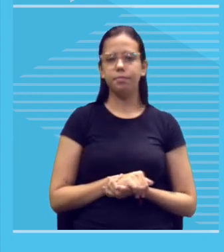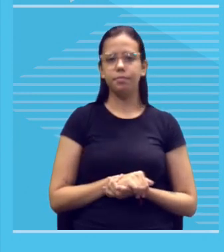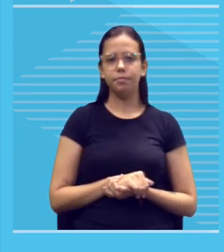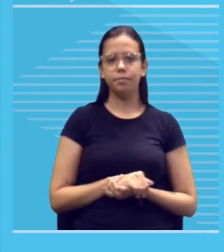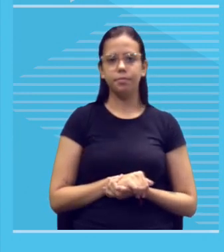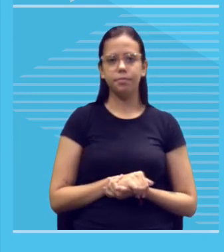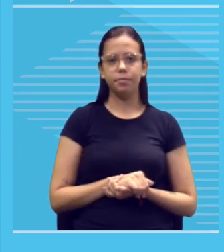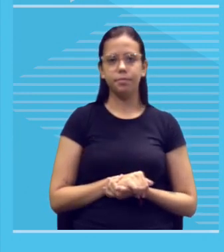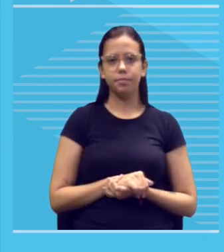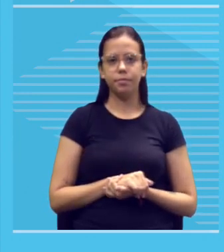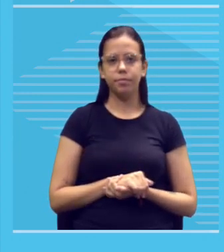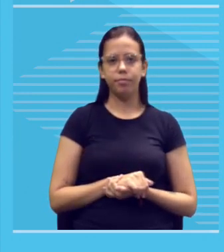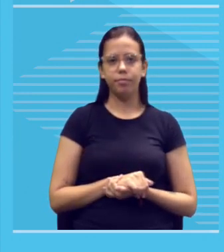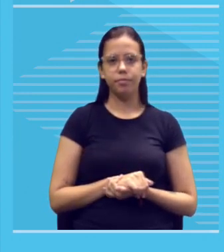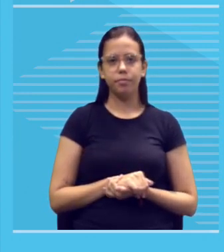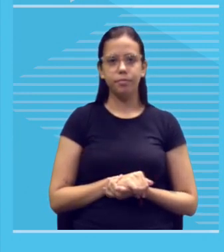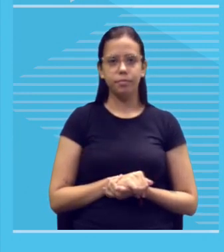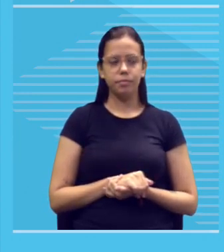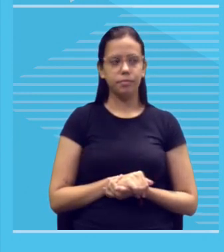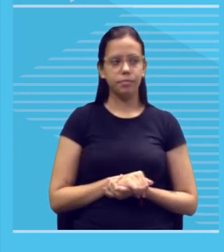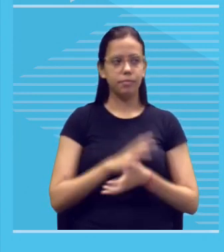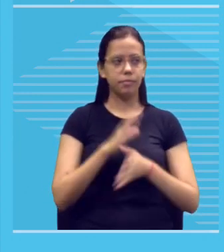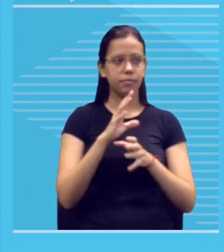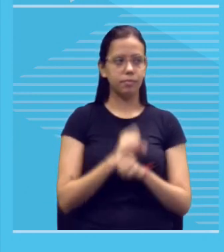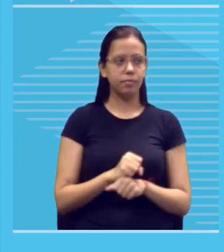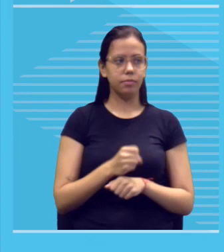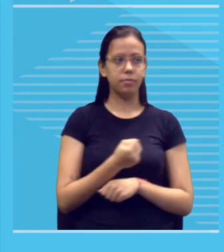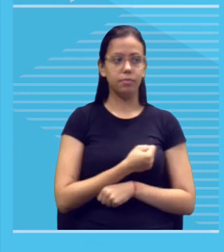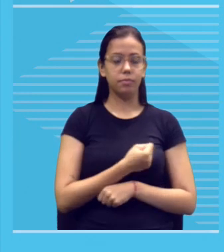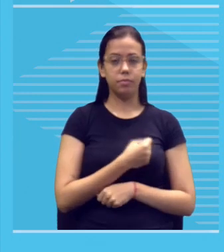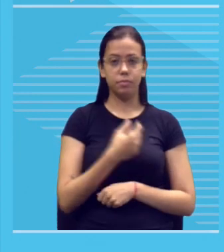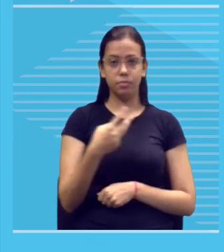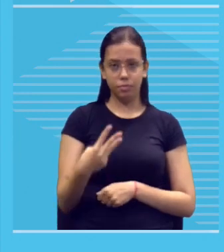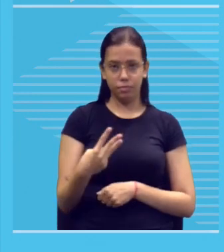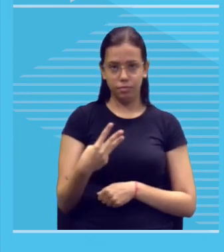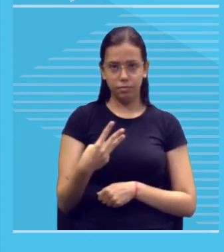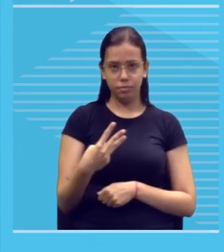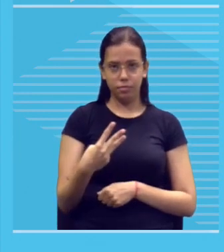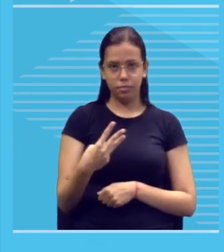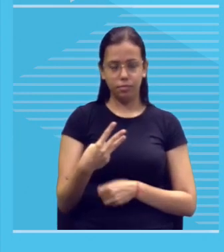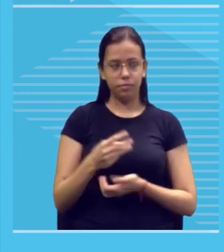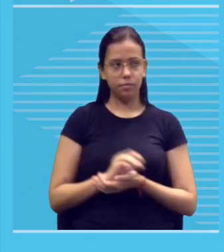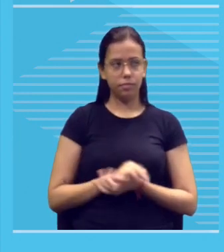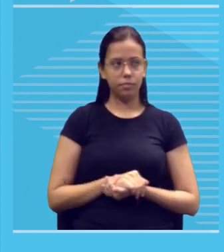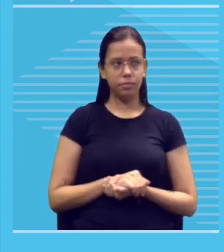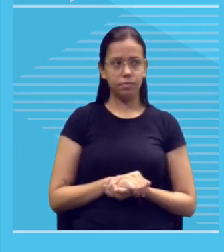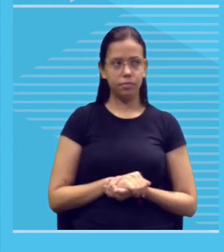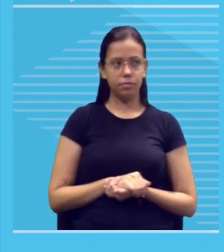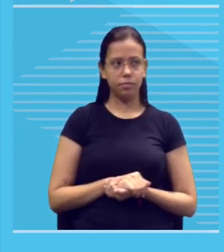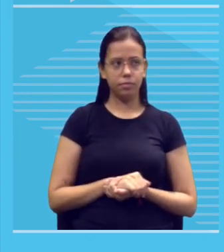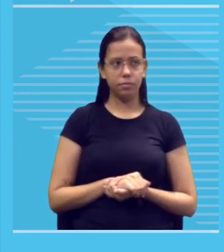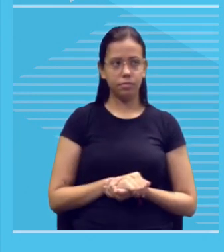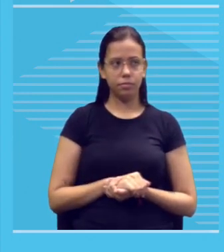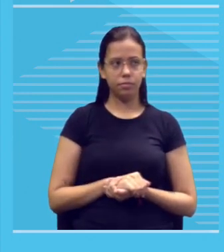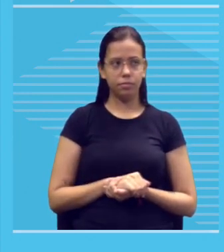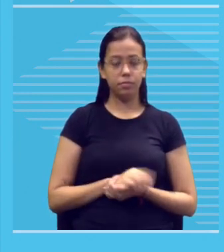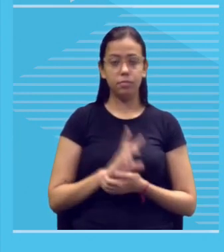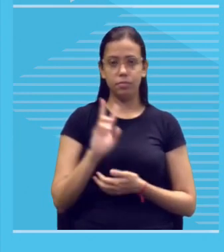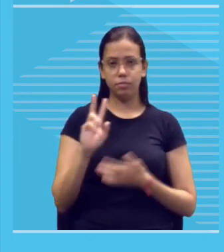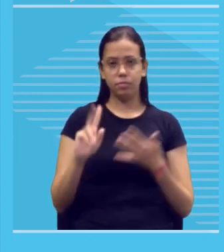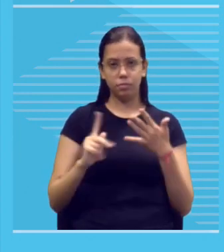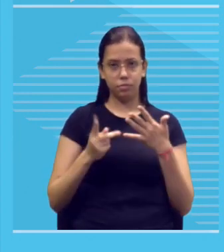a soma de três números consecutivos esse último aqui o h né é Deveras